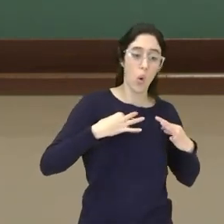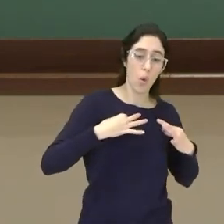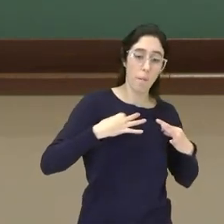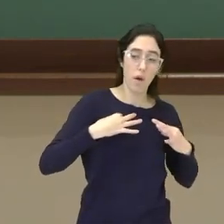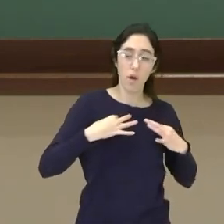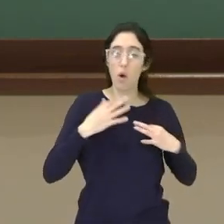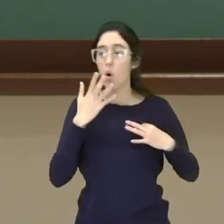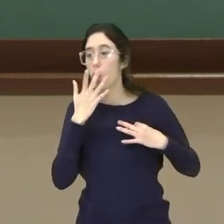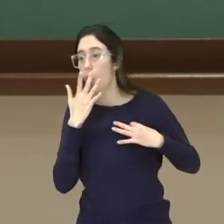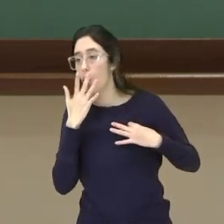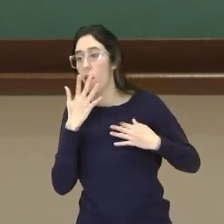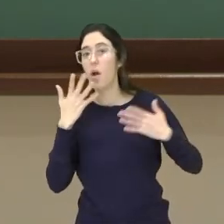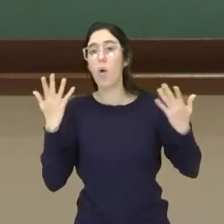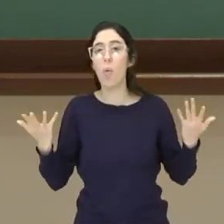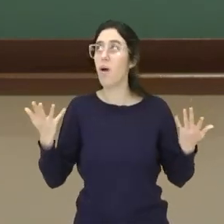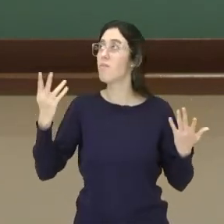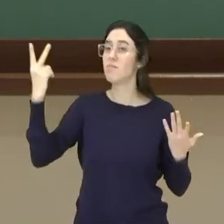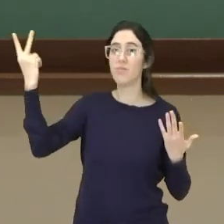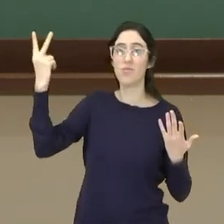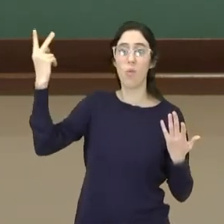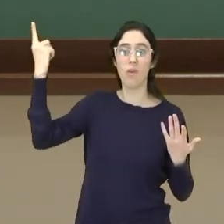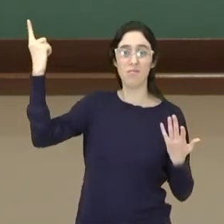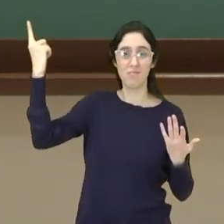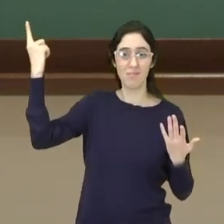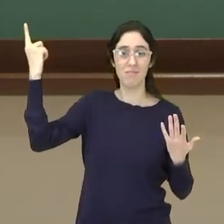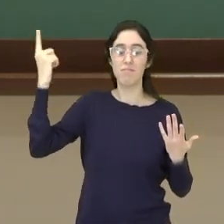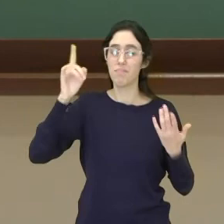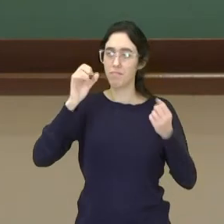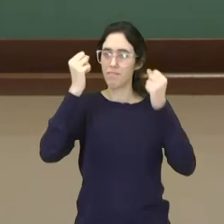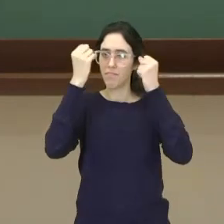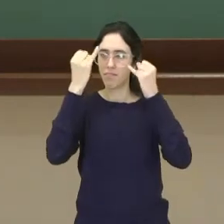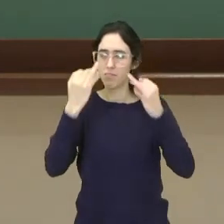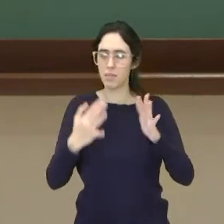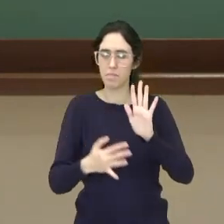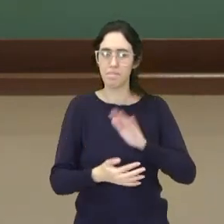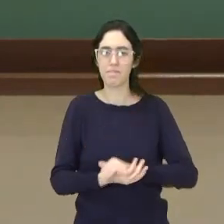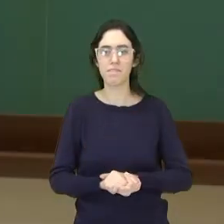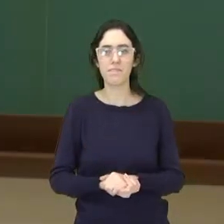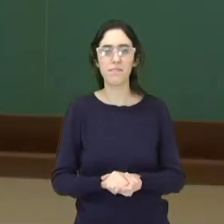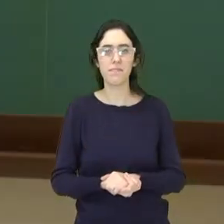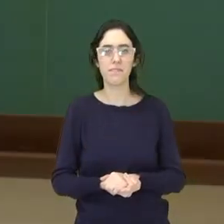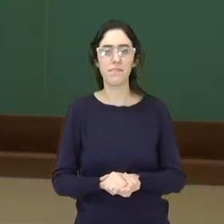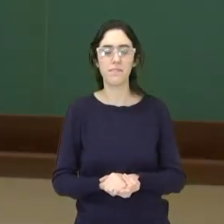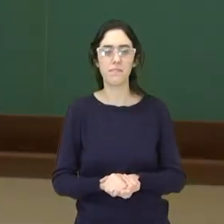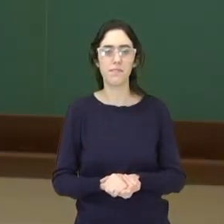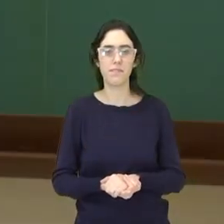as cores. Vamos continuar o enunciado para ver o que a gente descobre.